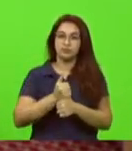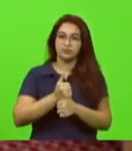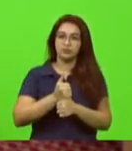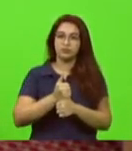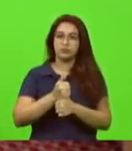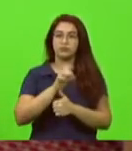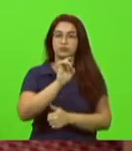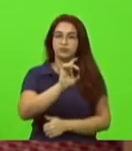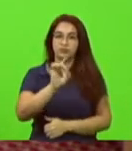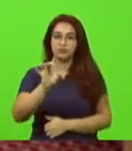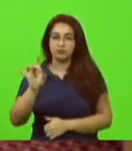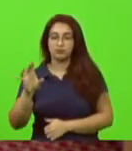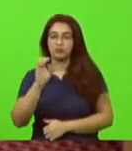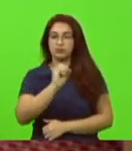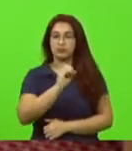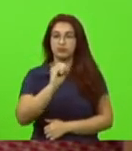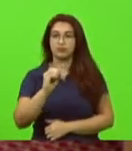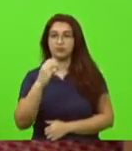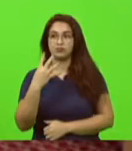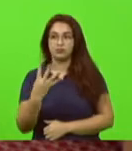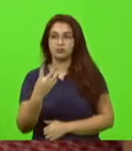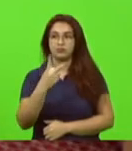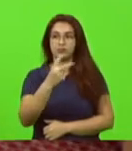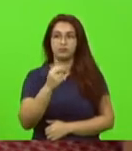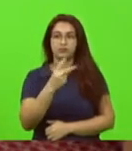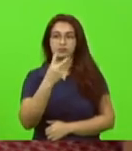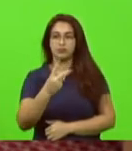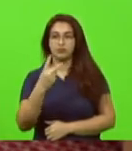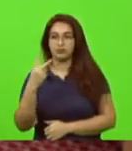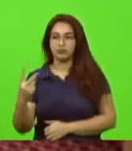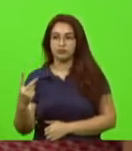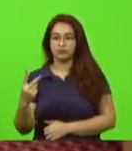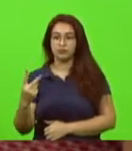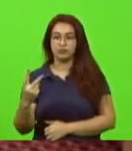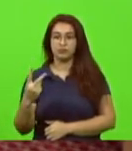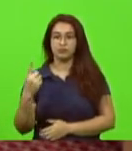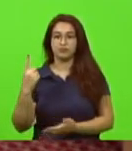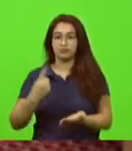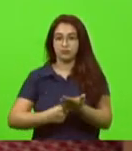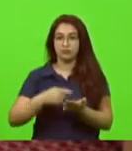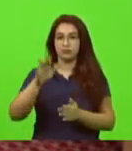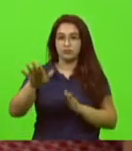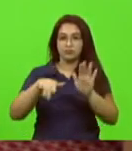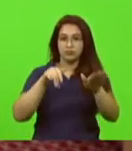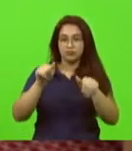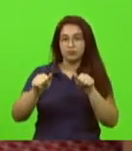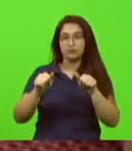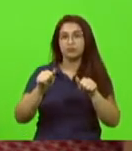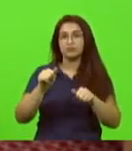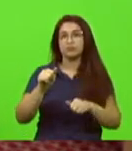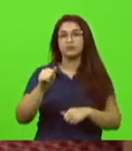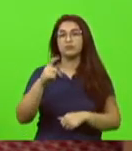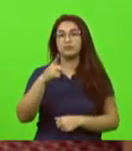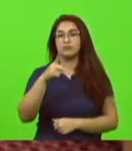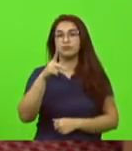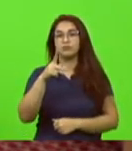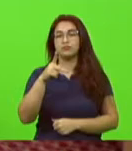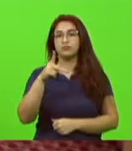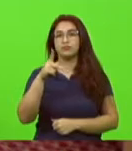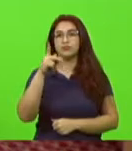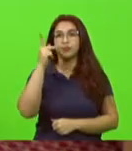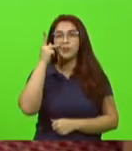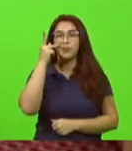e número 004-DL, de 2022, que convoca o cidadão Pedro Celso Zucchi, quarto